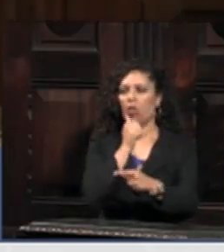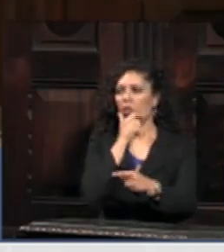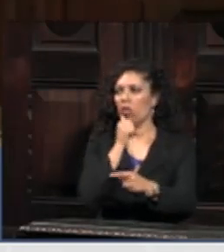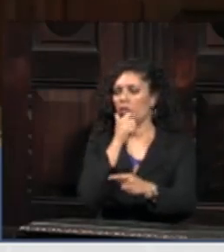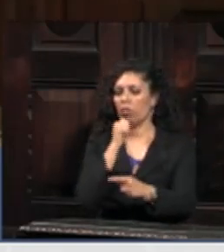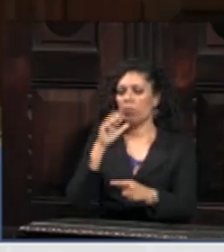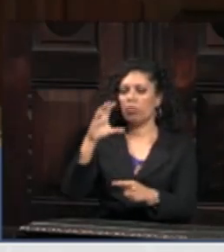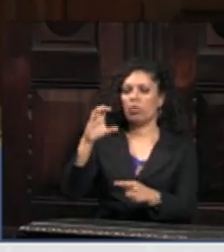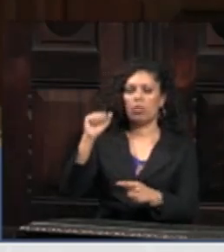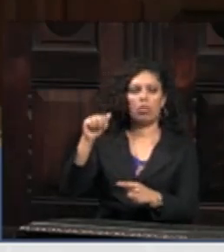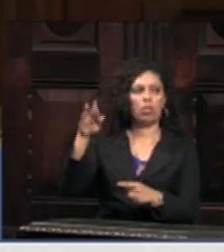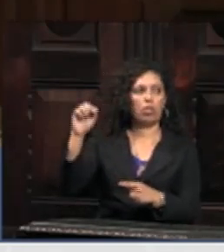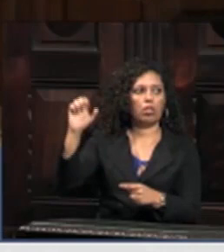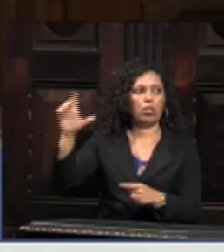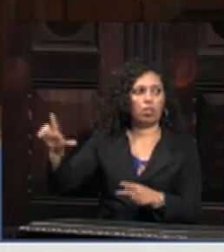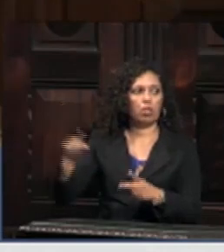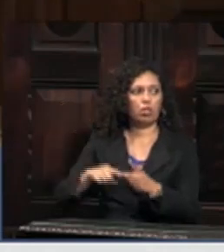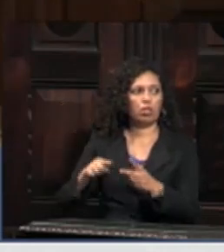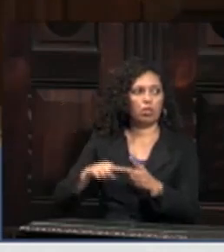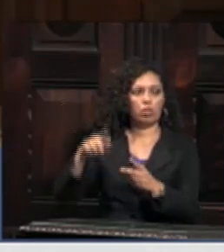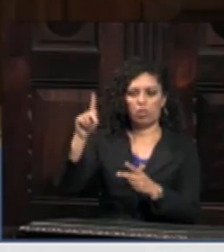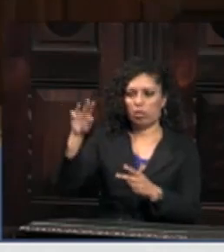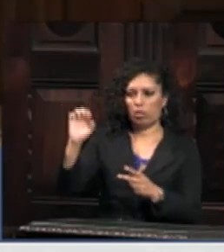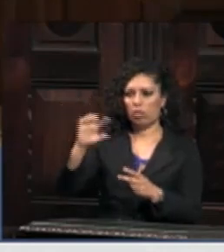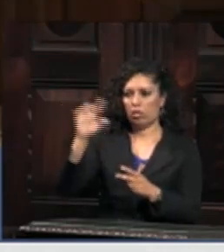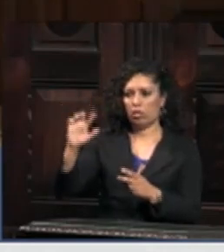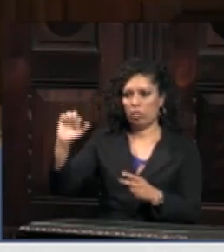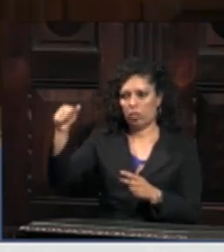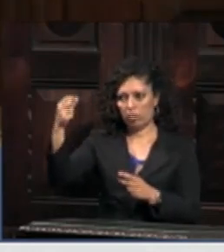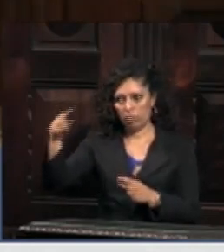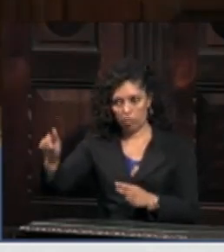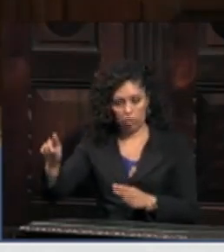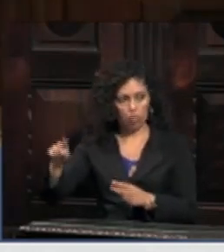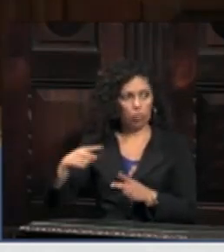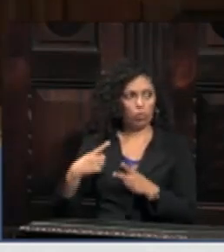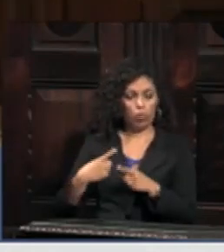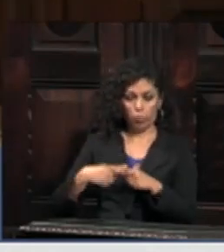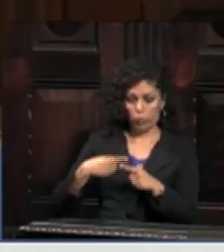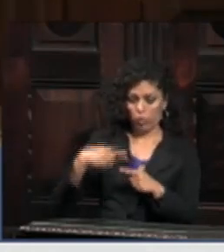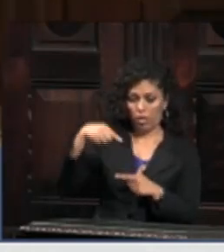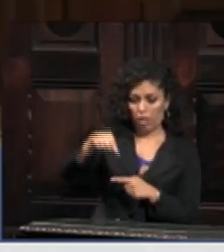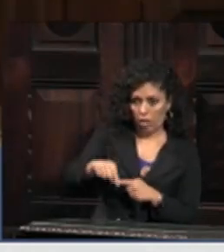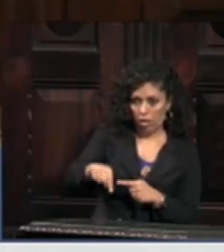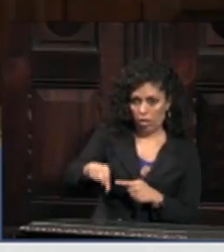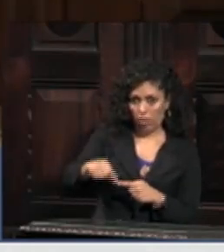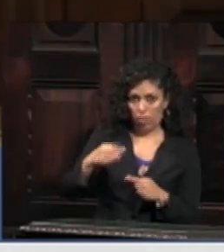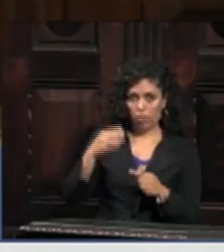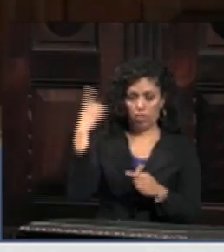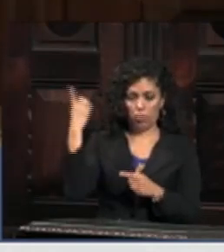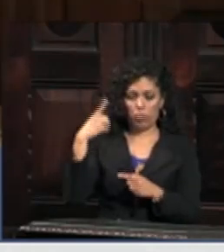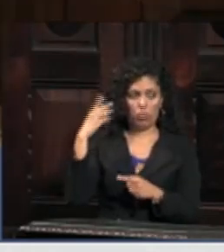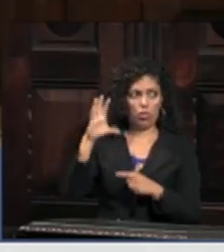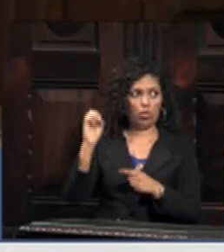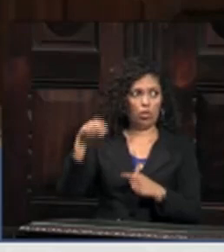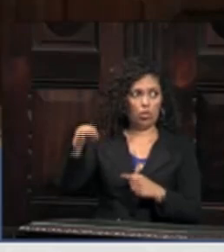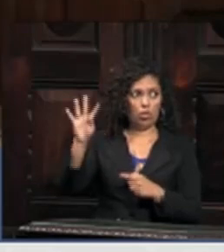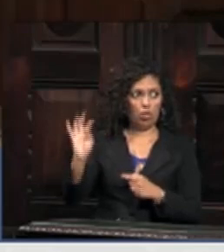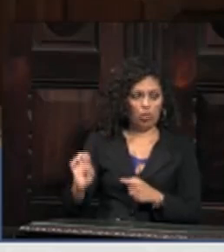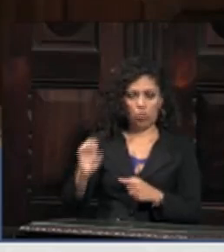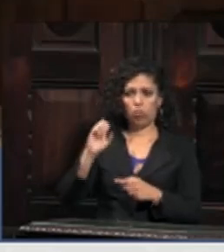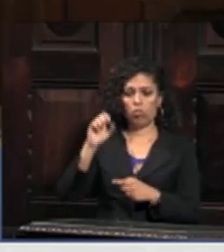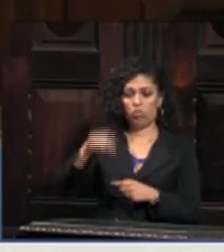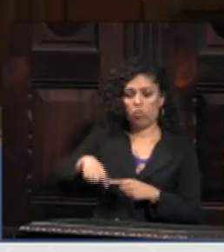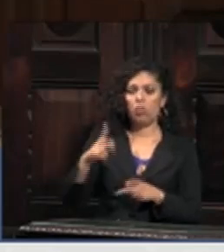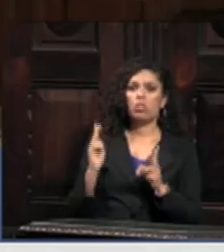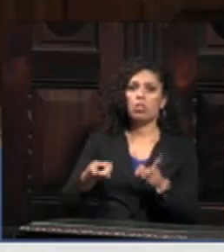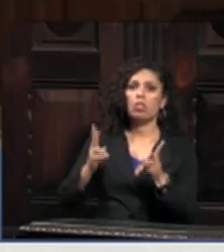Porque fui testemunha de várias ocasiões em que Conte estava aqui neste parlamento, falando dos erros